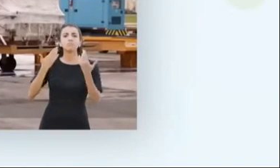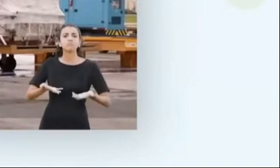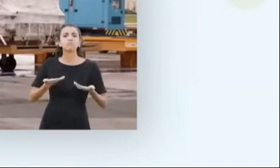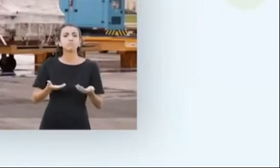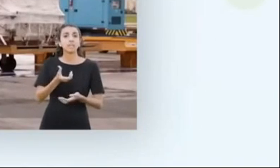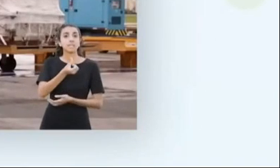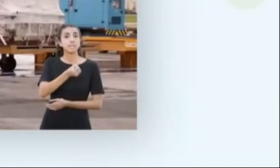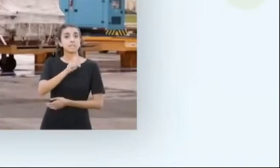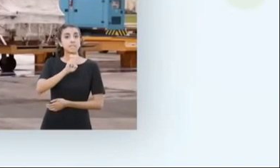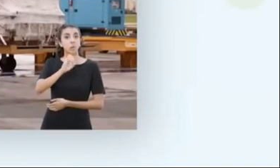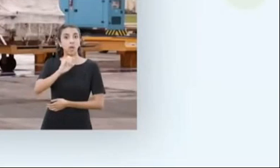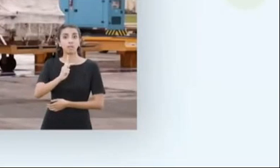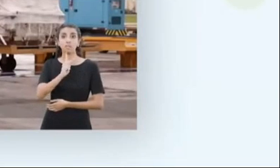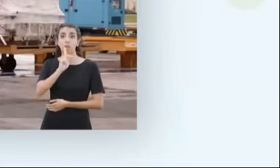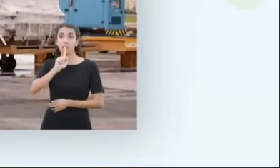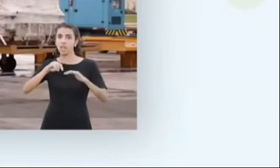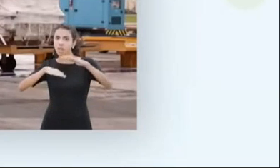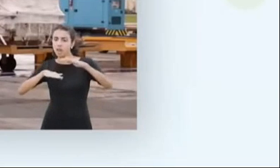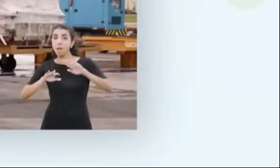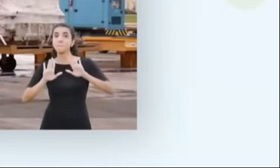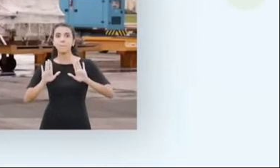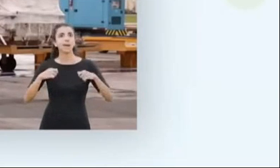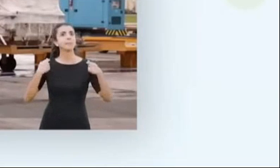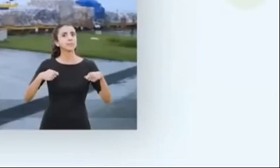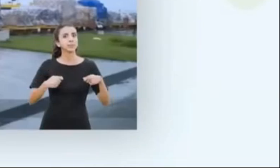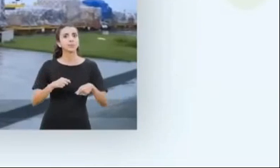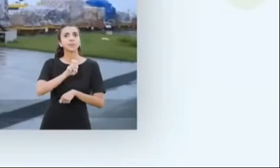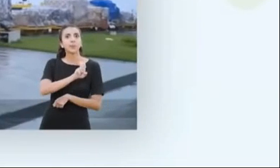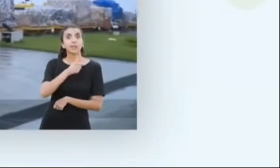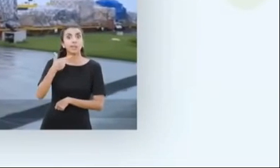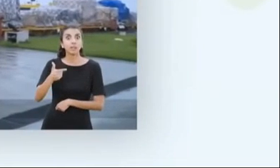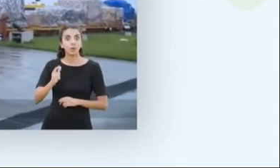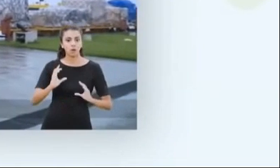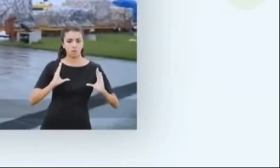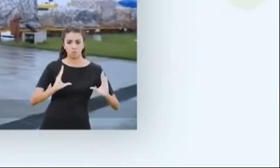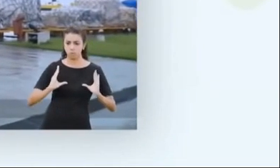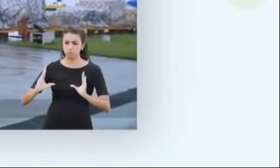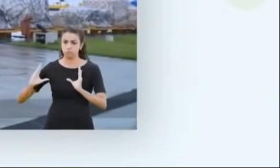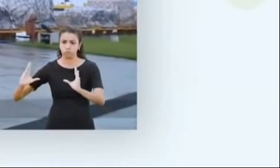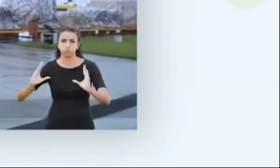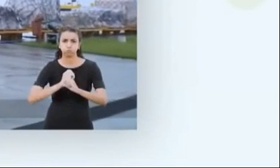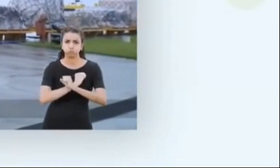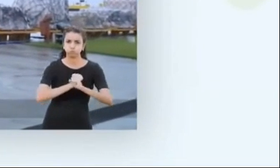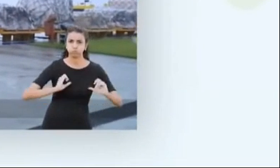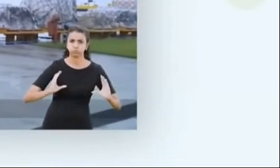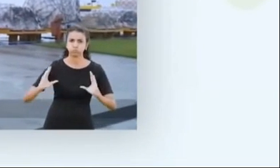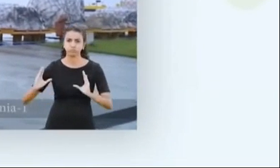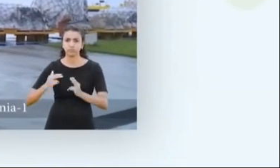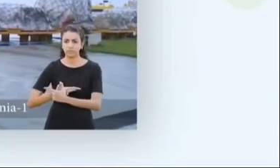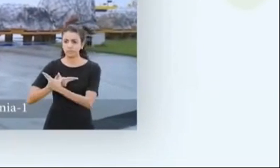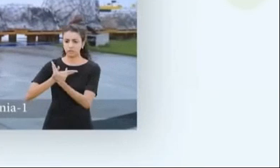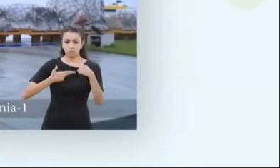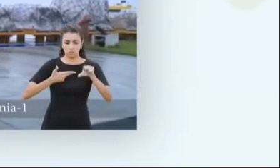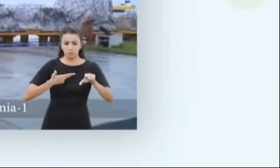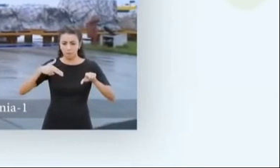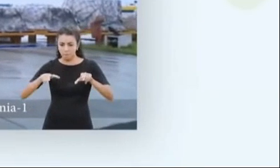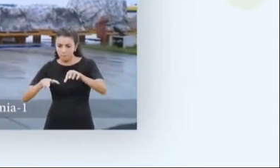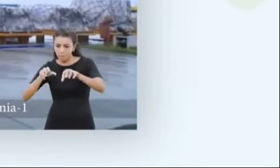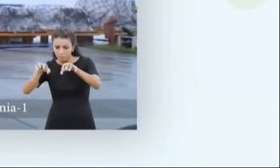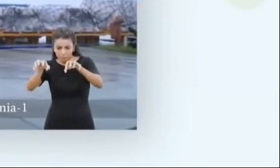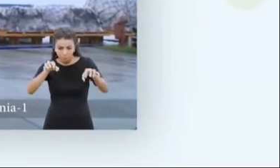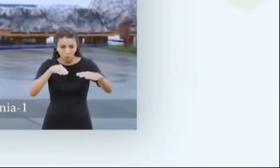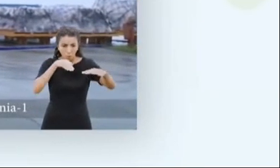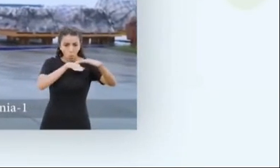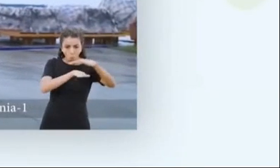de 650 quilos, mas foram necessários 52 contêineres especiais para levar todos